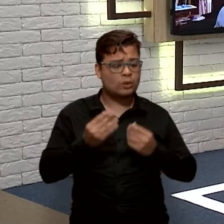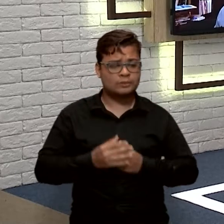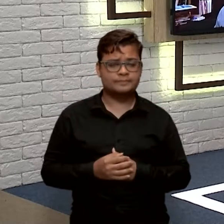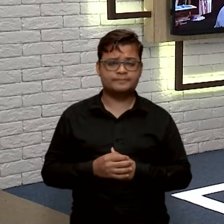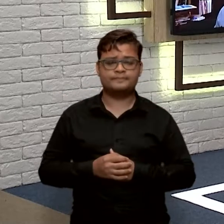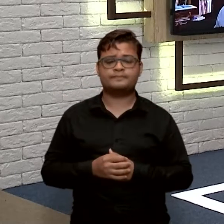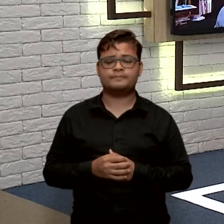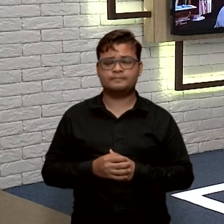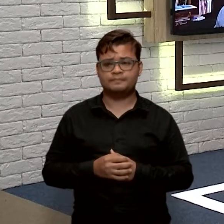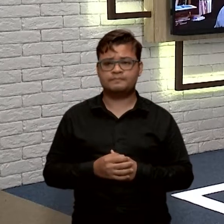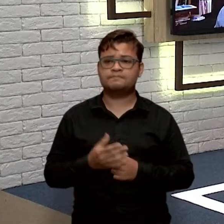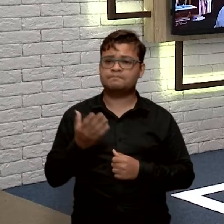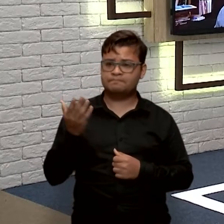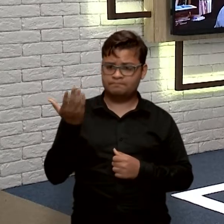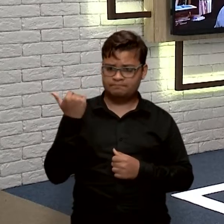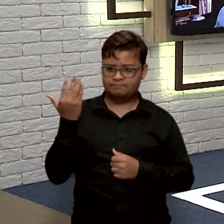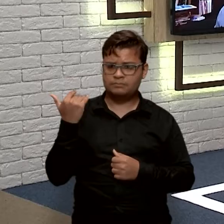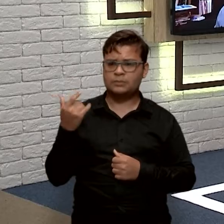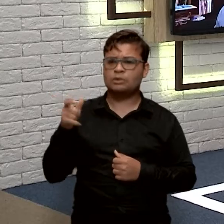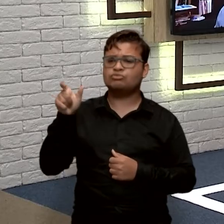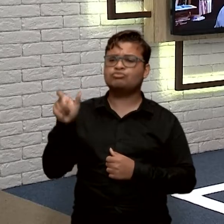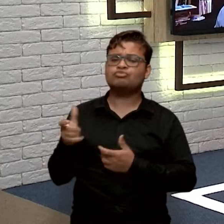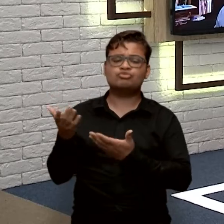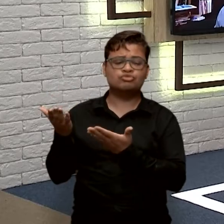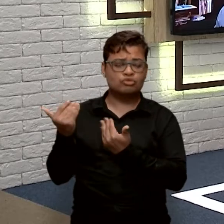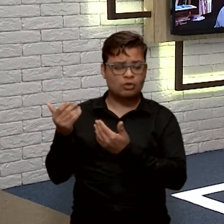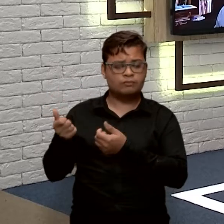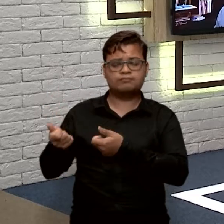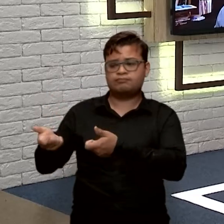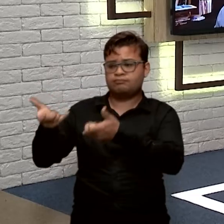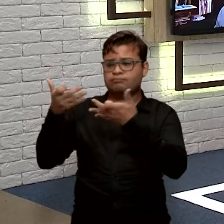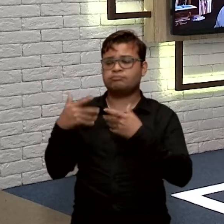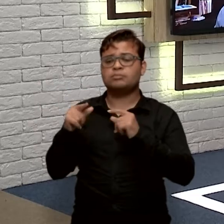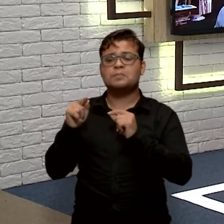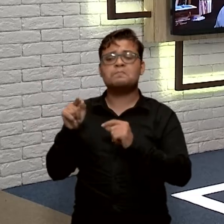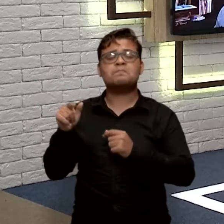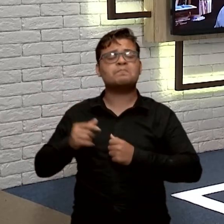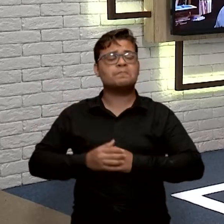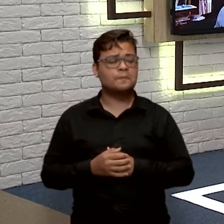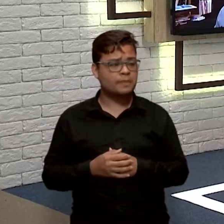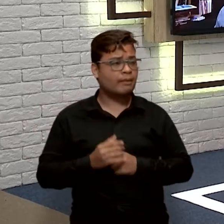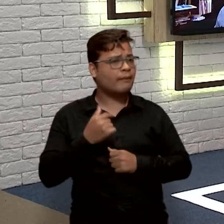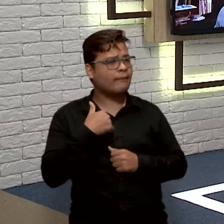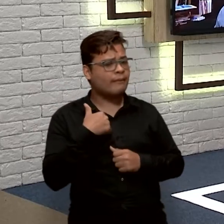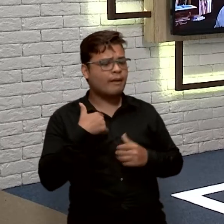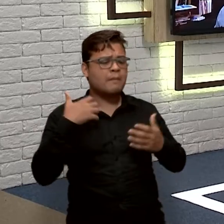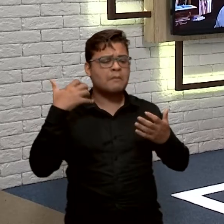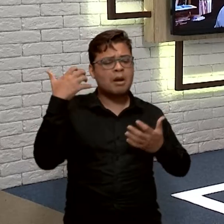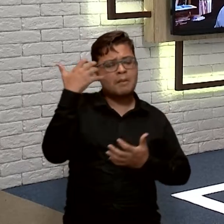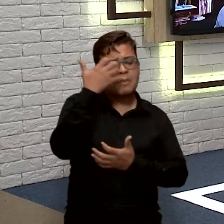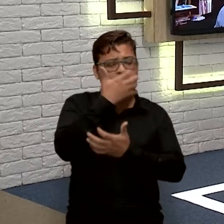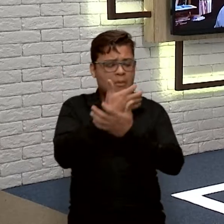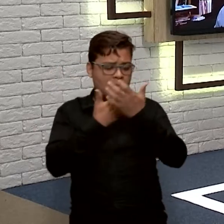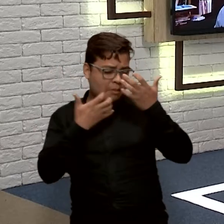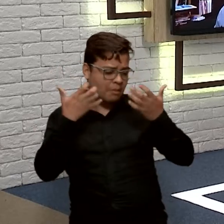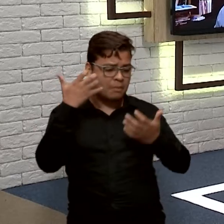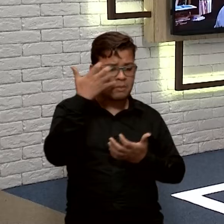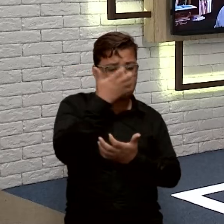ouvi uma frase de um adolescente, ele disse que quando ele canta, quando ele consegue descobrir que ele consegue